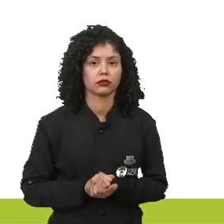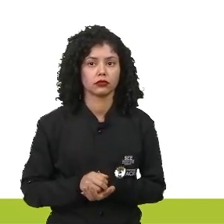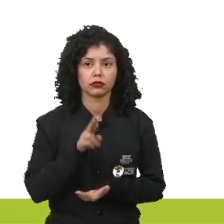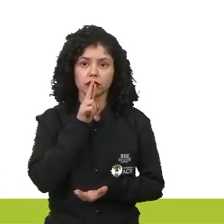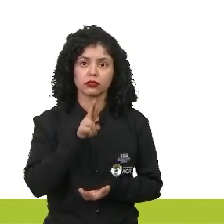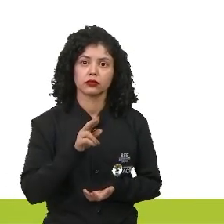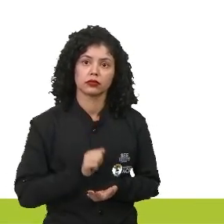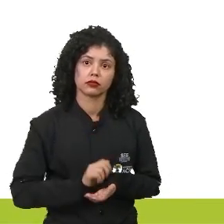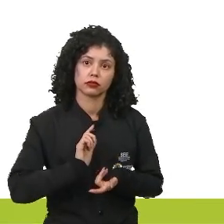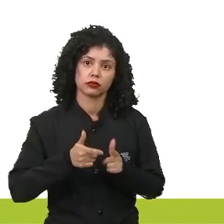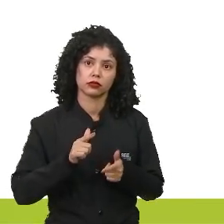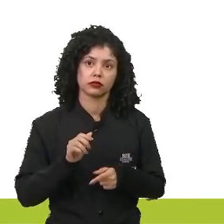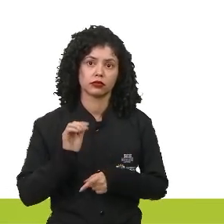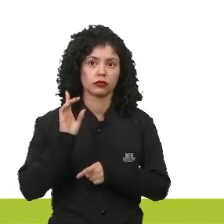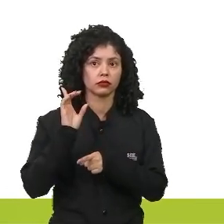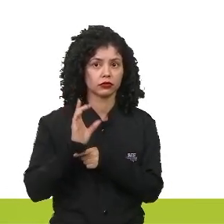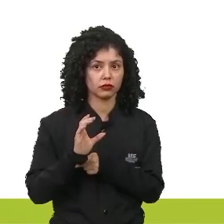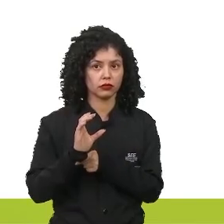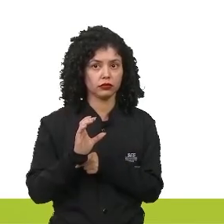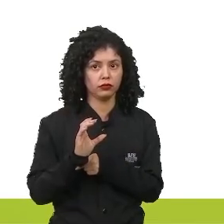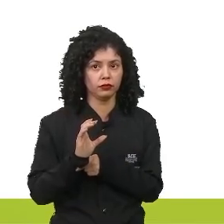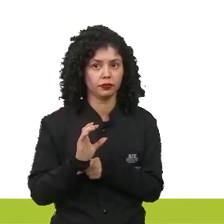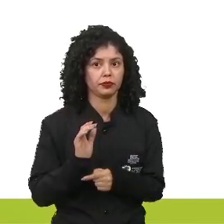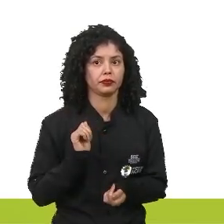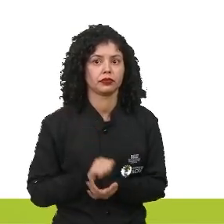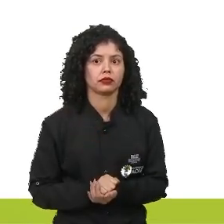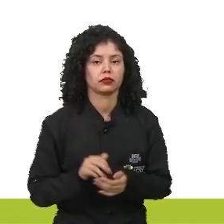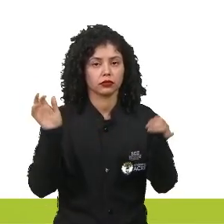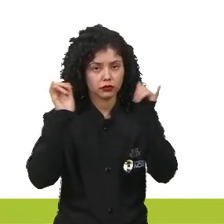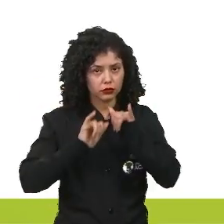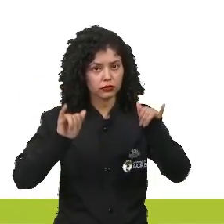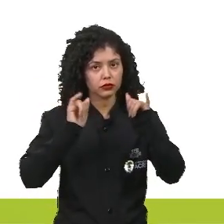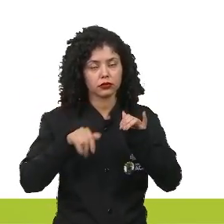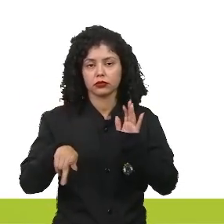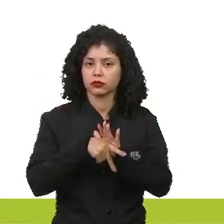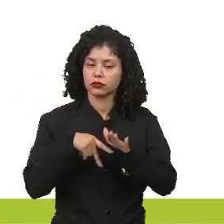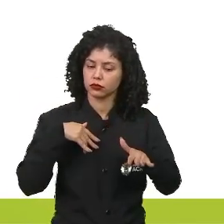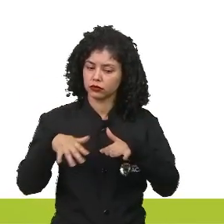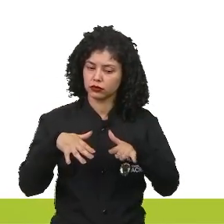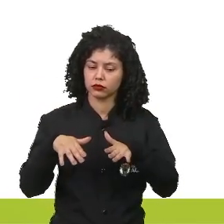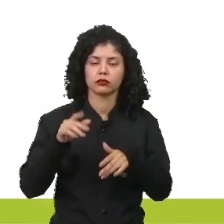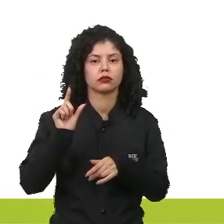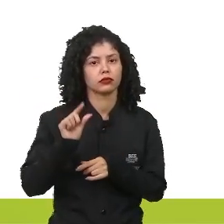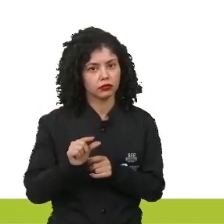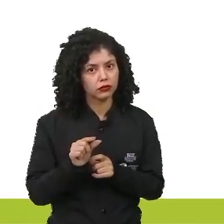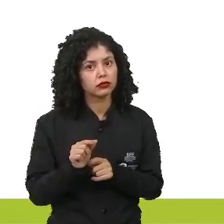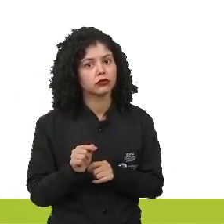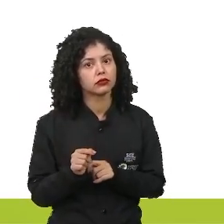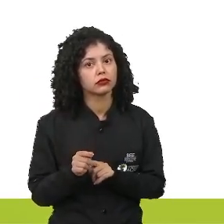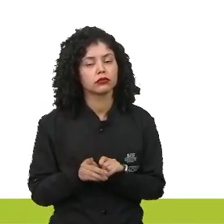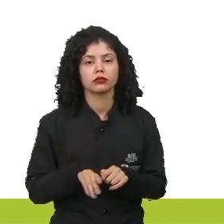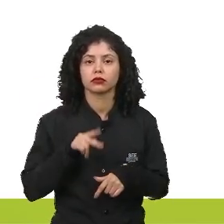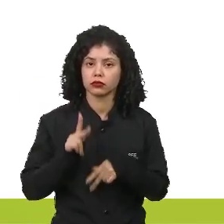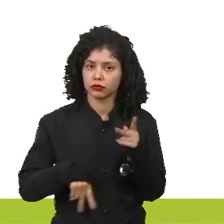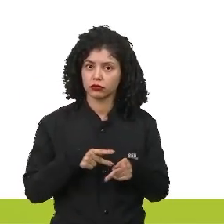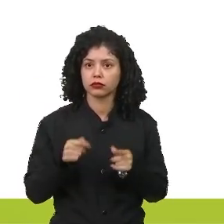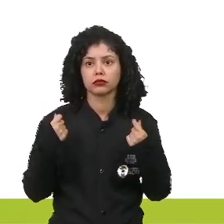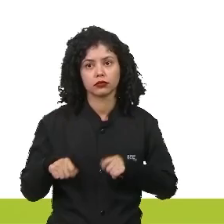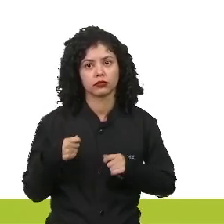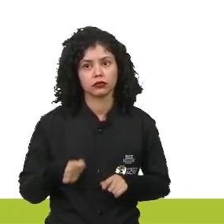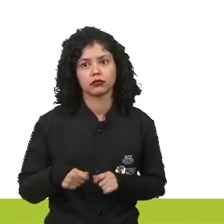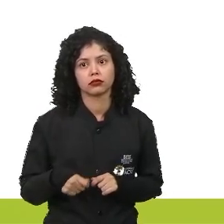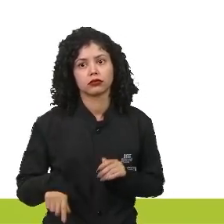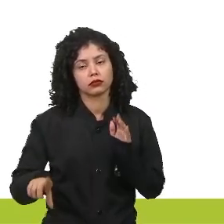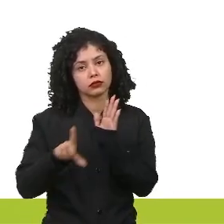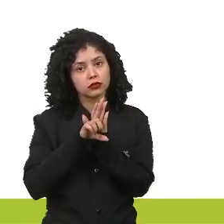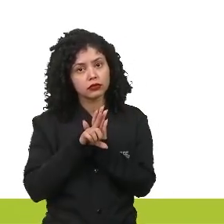resposta correta seria o fato de que a proclamação da República teria sido um movimento de poucas raízes populares que precisava de